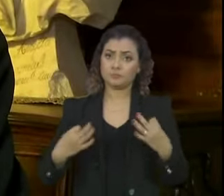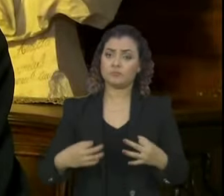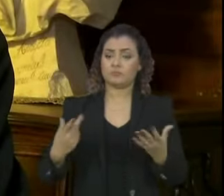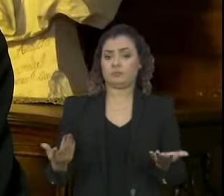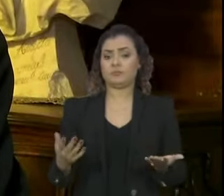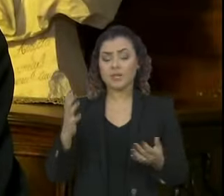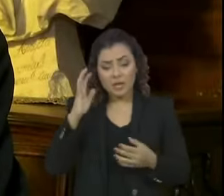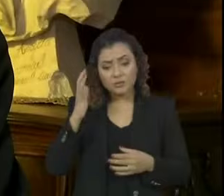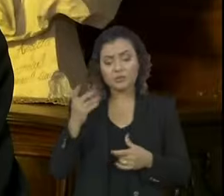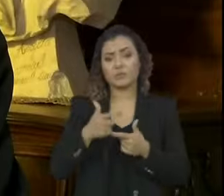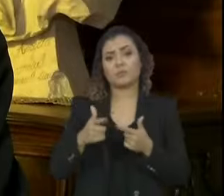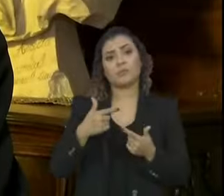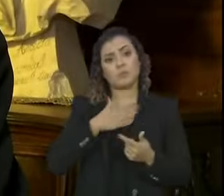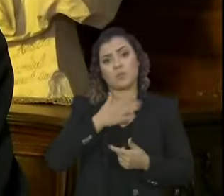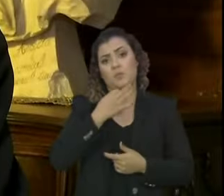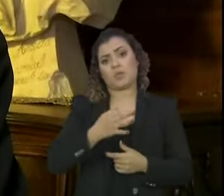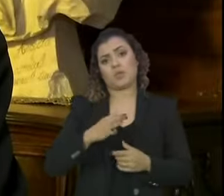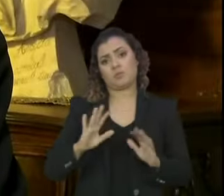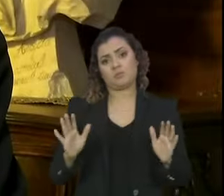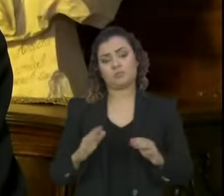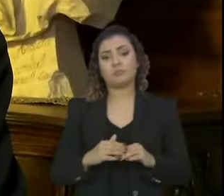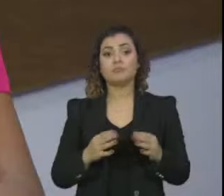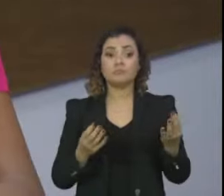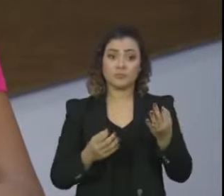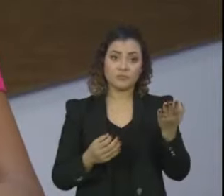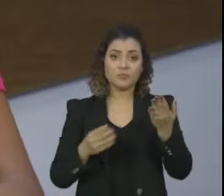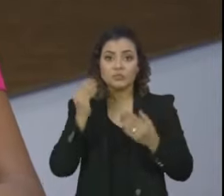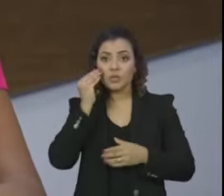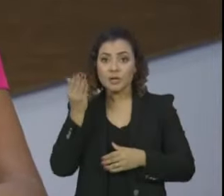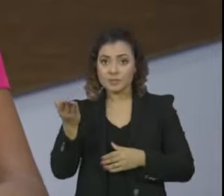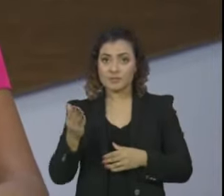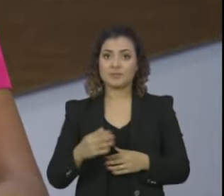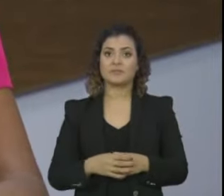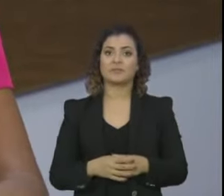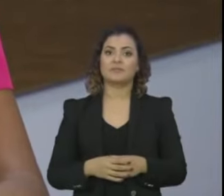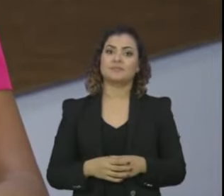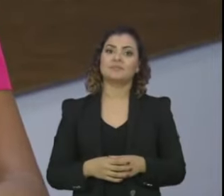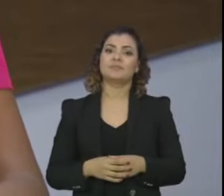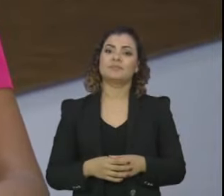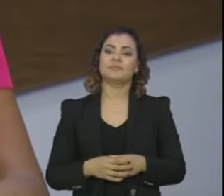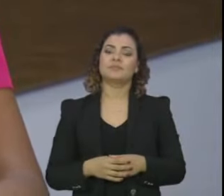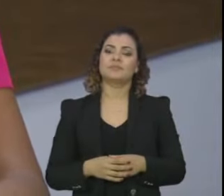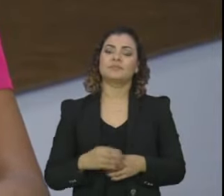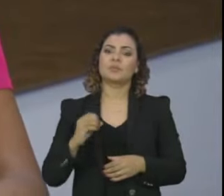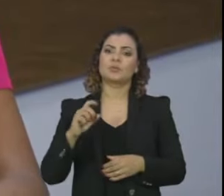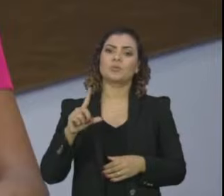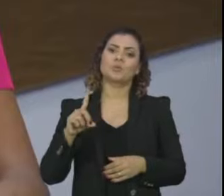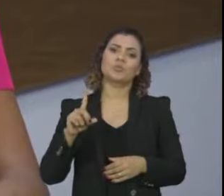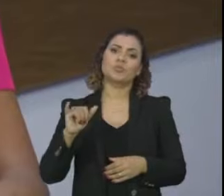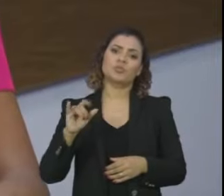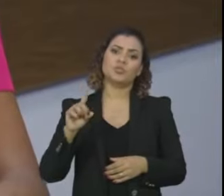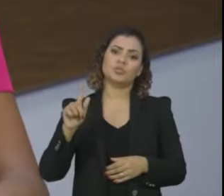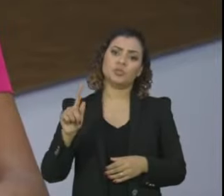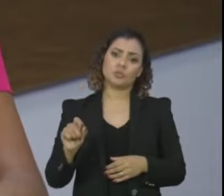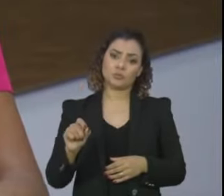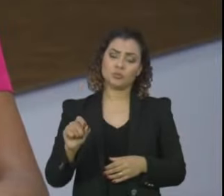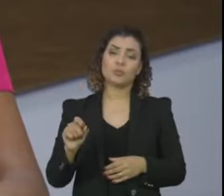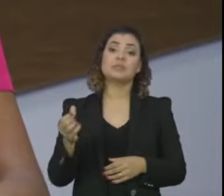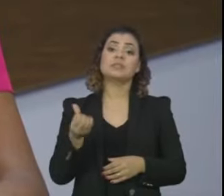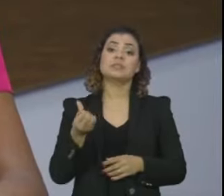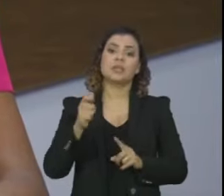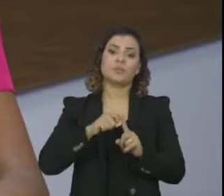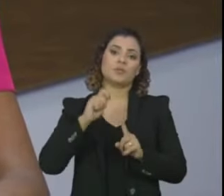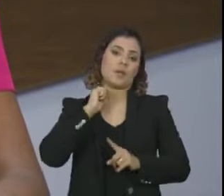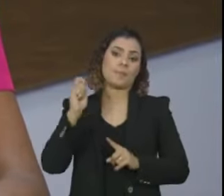normais e solução é esse é meu parecer perfeito Joyce por favor Dom odilo a manchete do jornal O Globo de